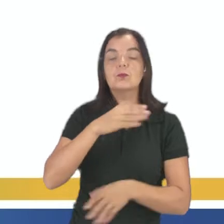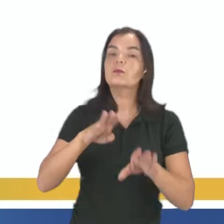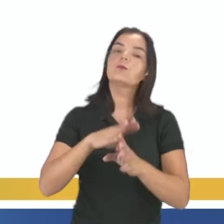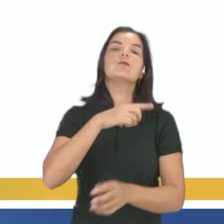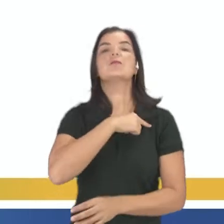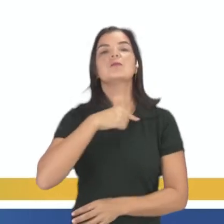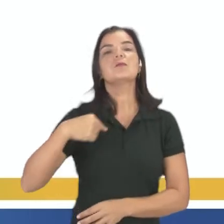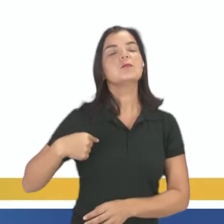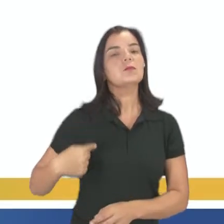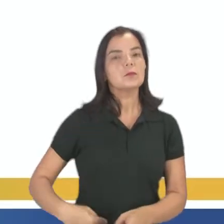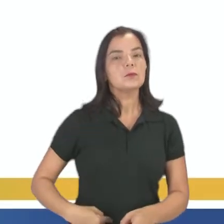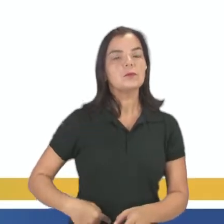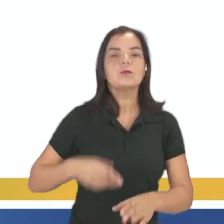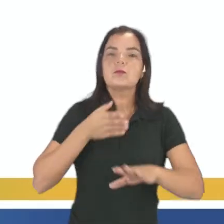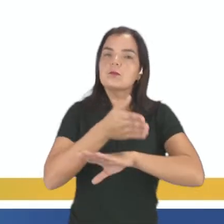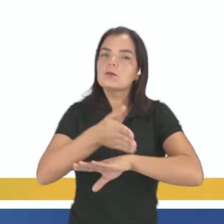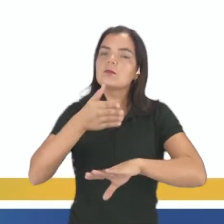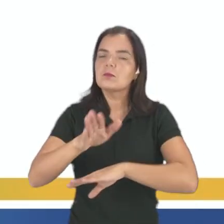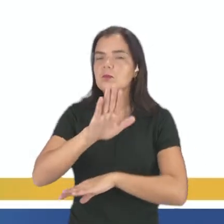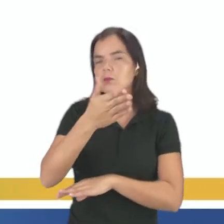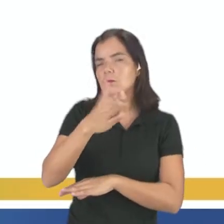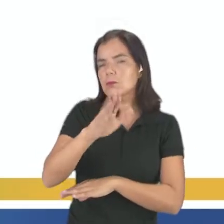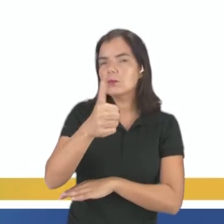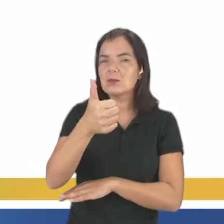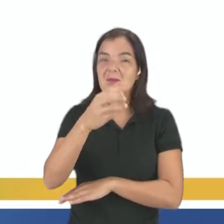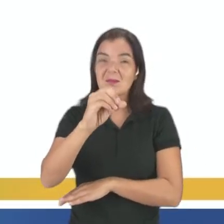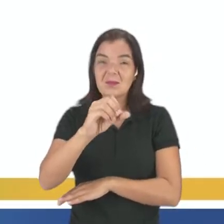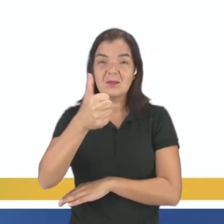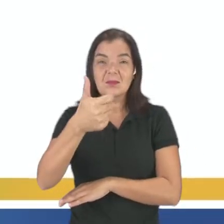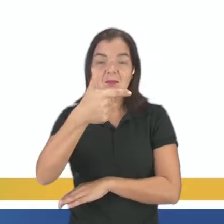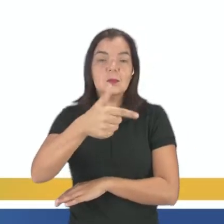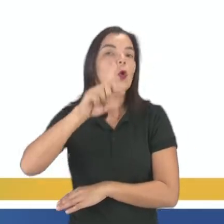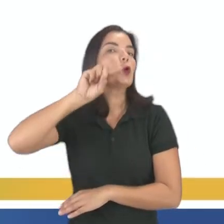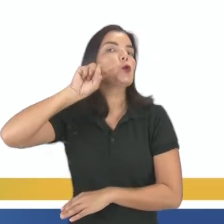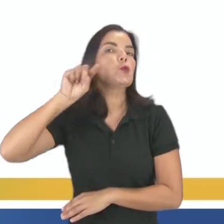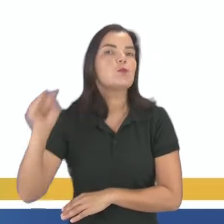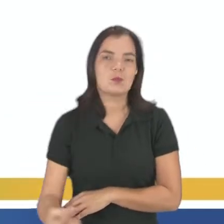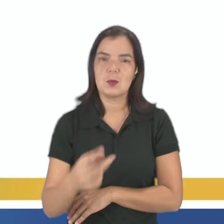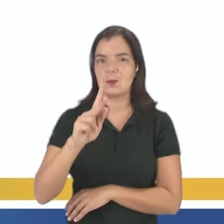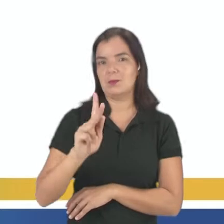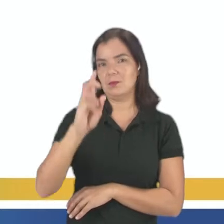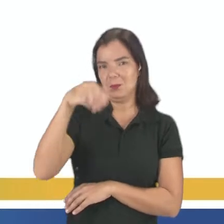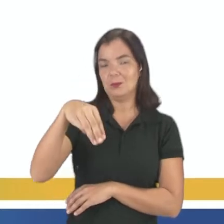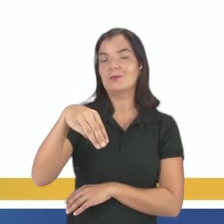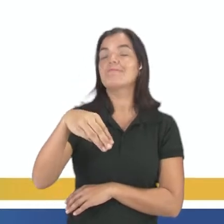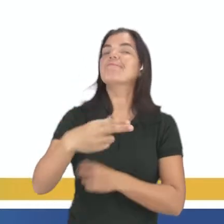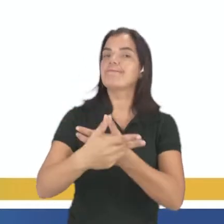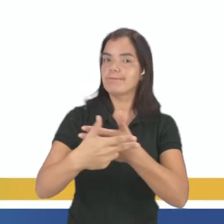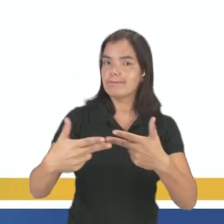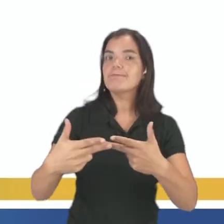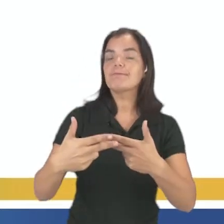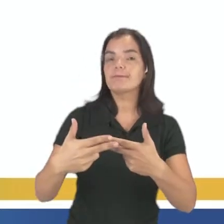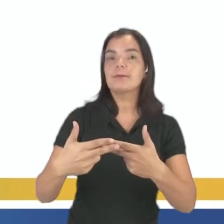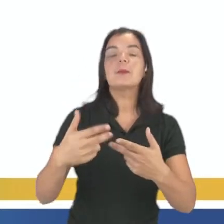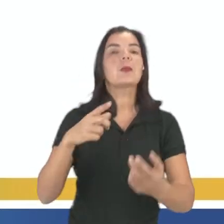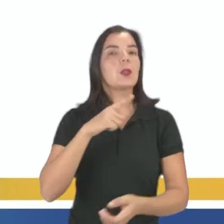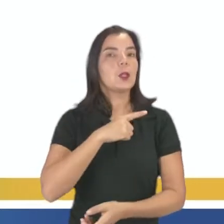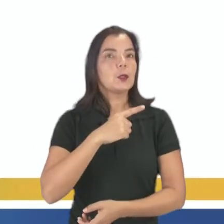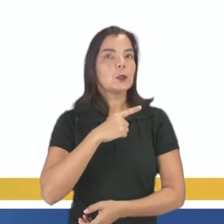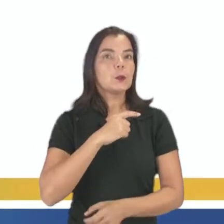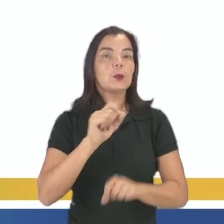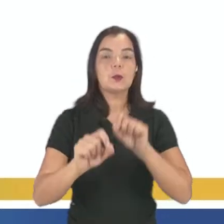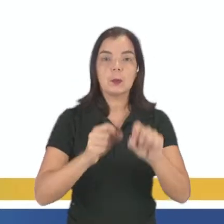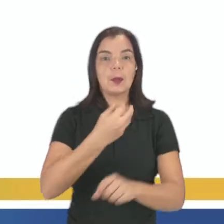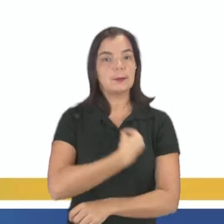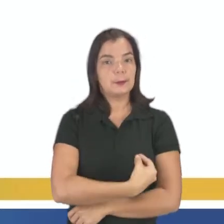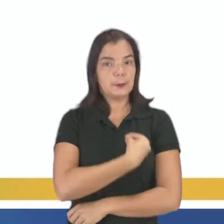eles percorreram aproximadamente de 10 a 12 mil quilômetros, né? É muita coisa, né? Então, assim, a gente tinha aí